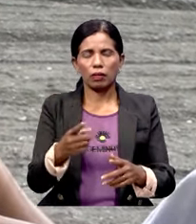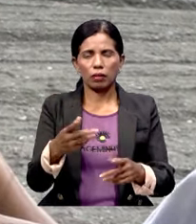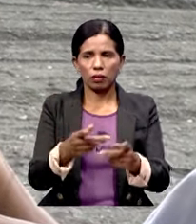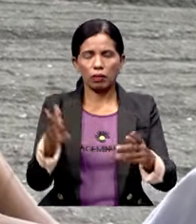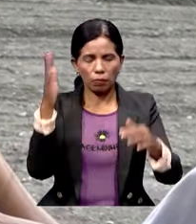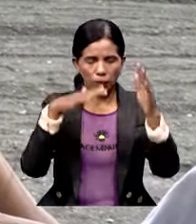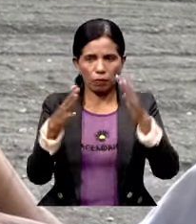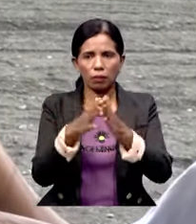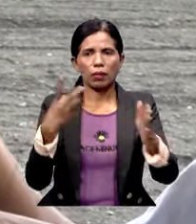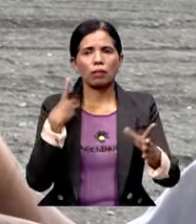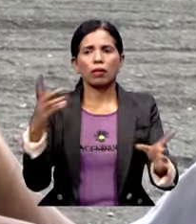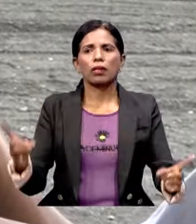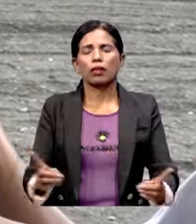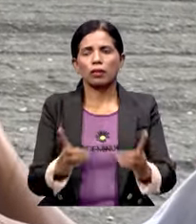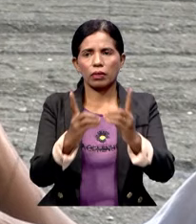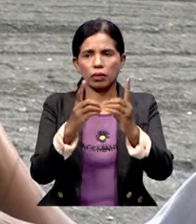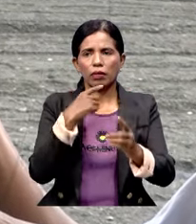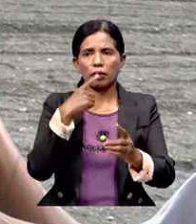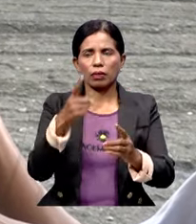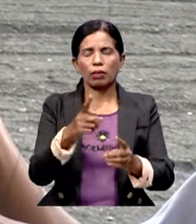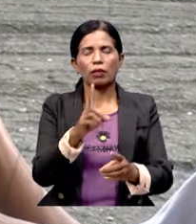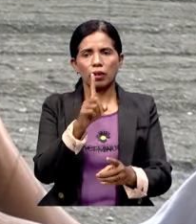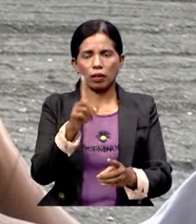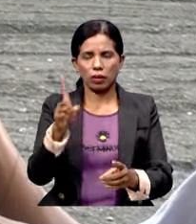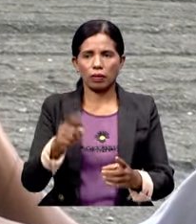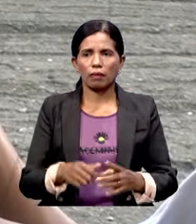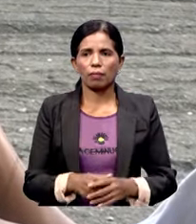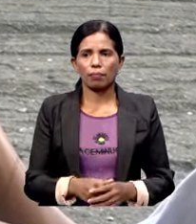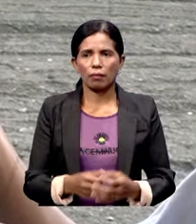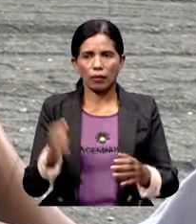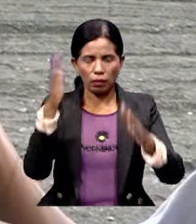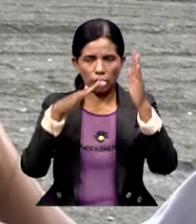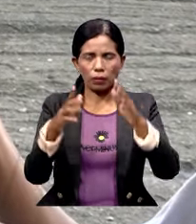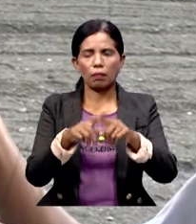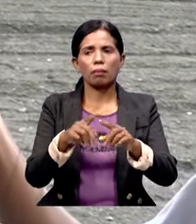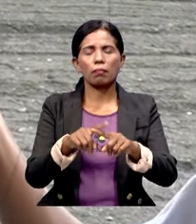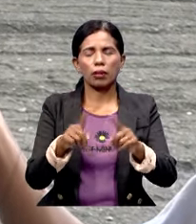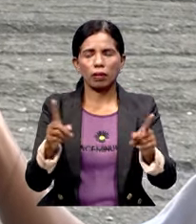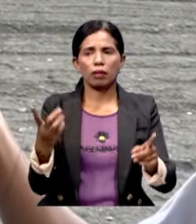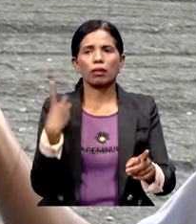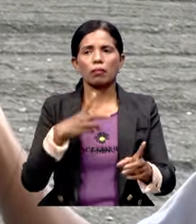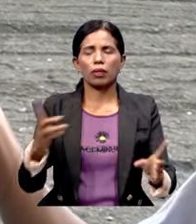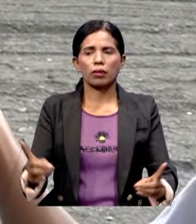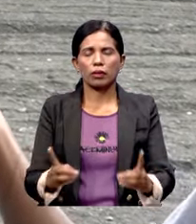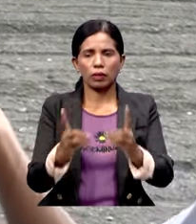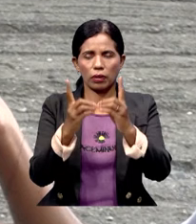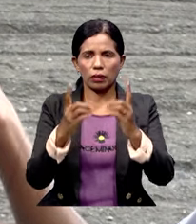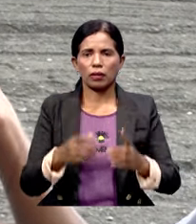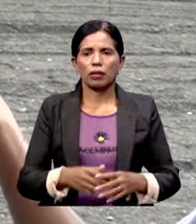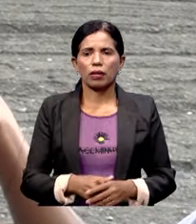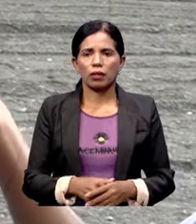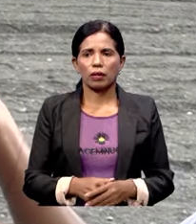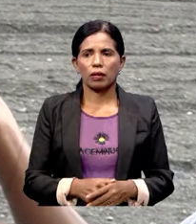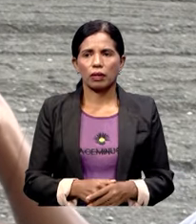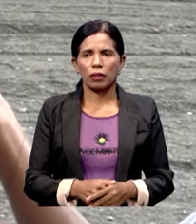problema barak ne ba mi enfrenta ano be temi problema ida por ida tama iha ne problema barak teves ba mi enfrenta proceto les atraso tamba